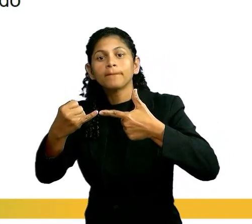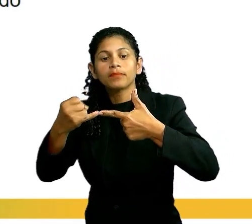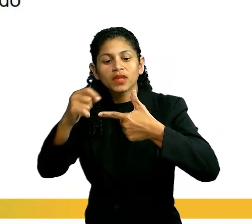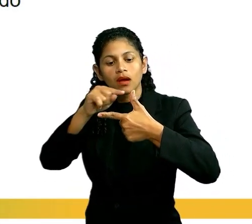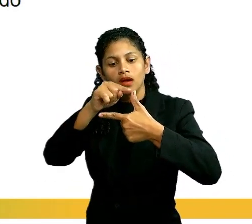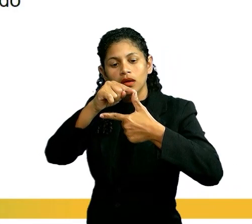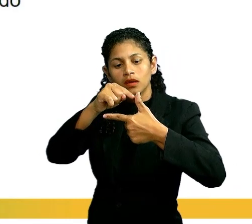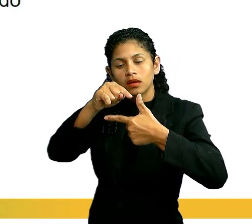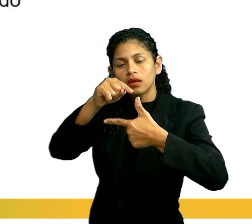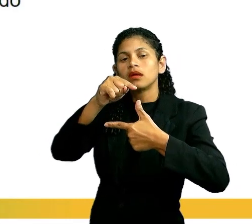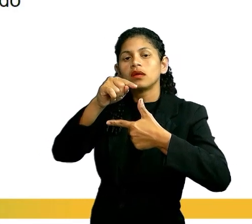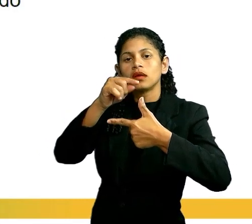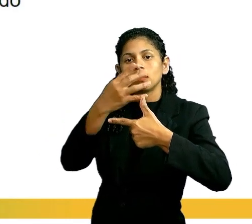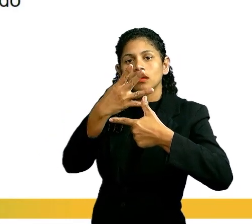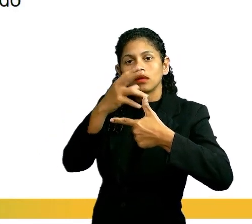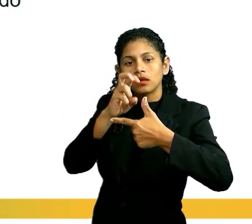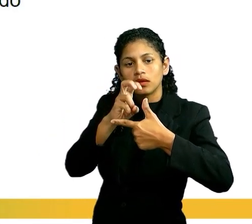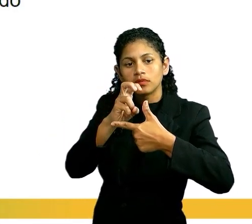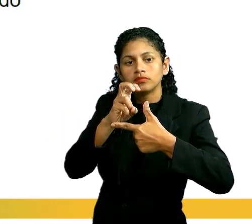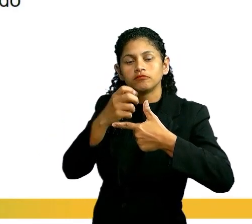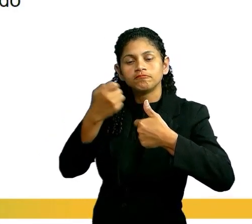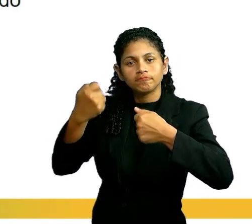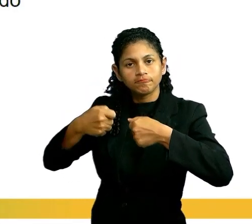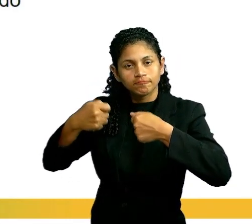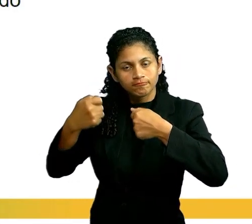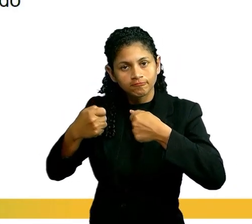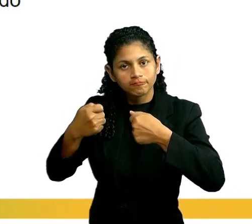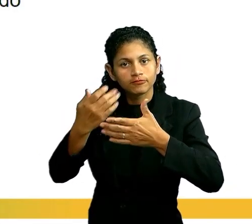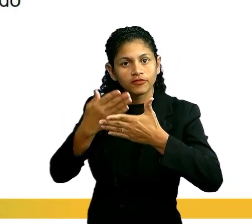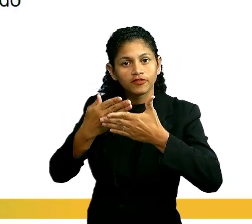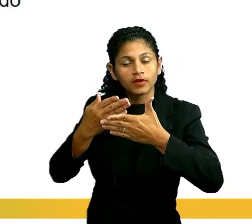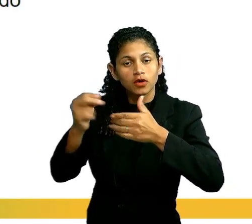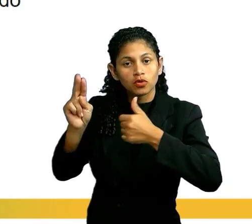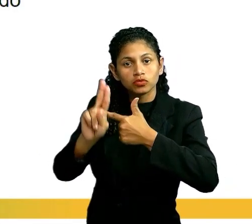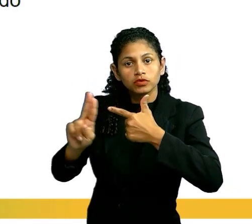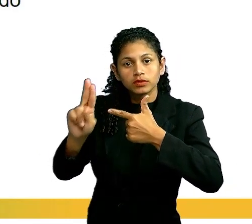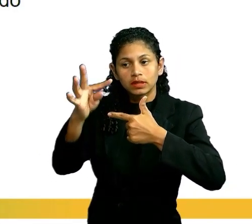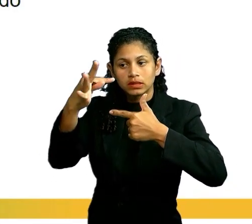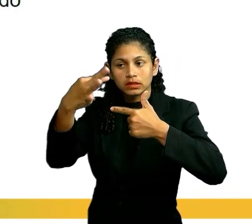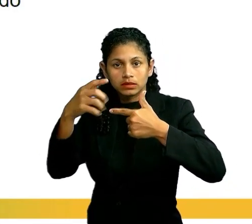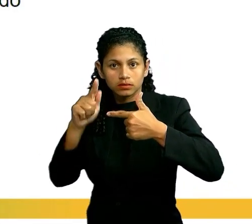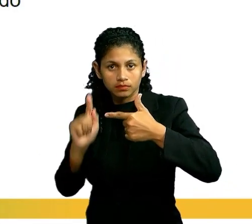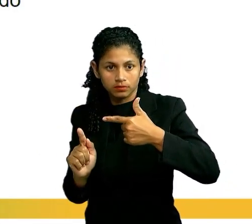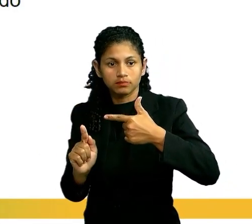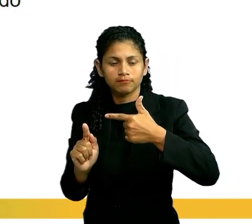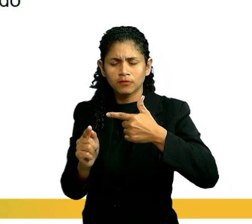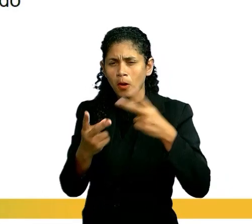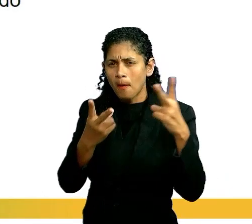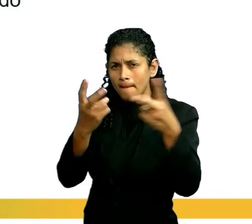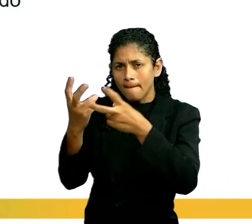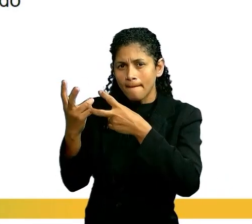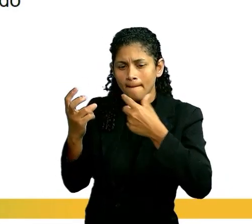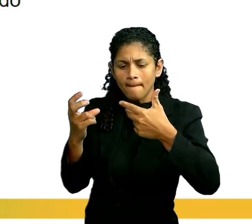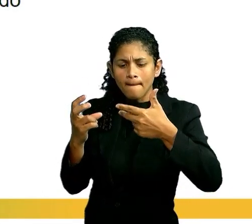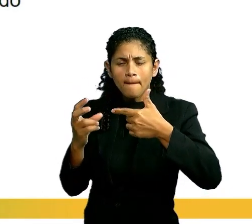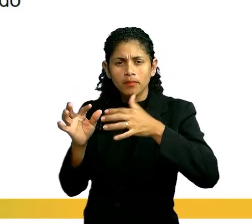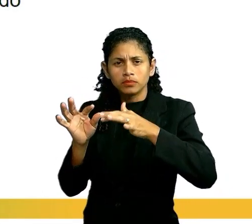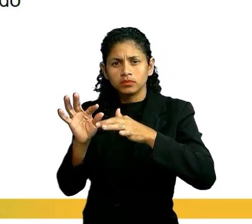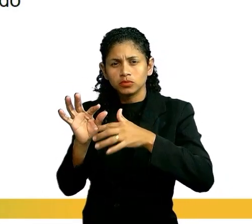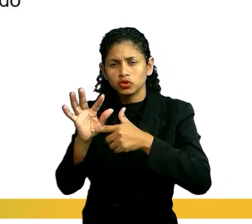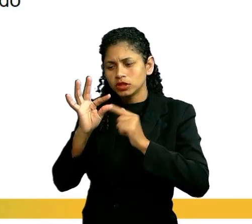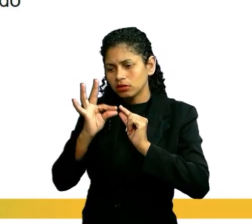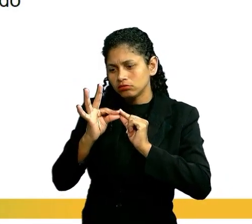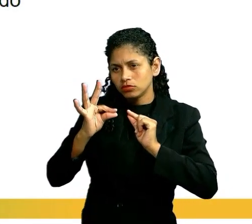mesma medida, eu vou trabalhar a tangente de 45, que é 1. Percebemos que a distância que o menino vai fazer ao se aproximar